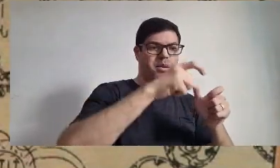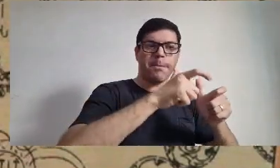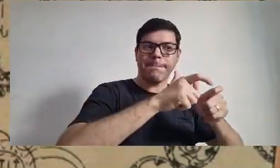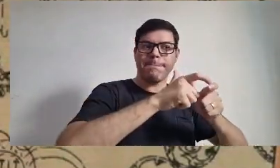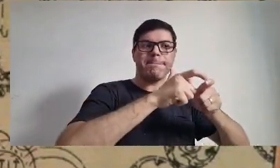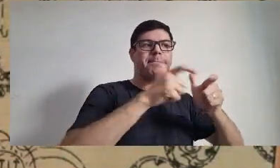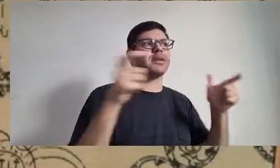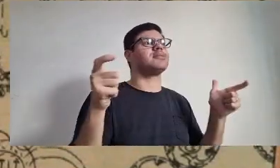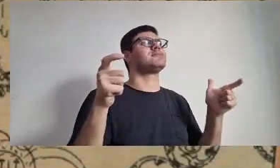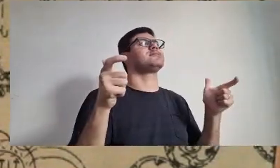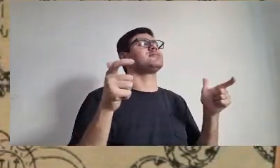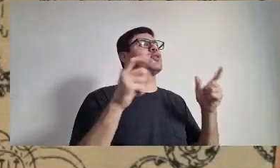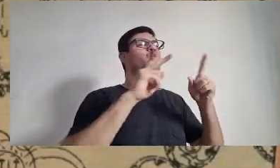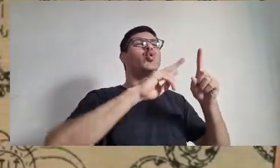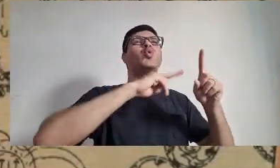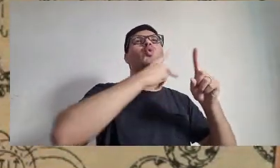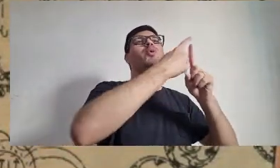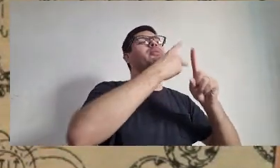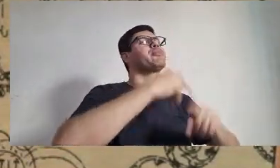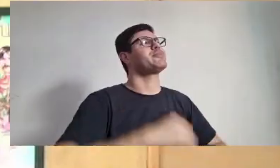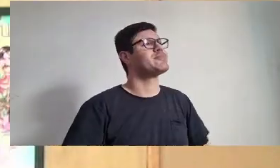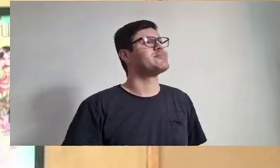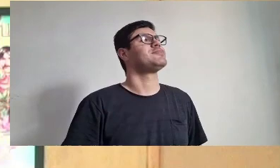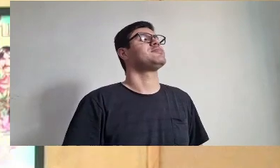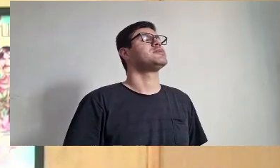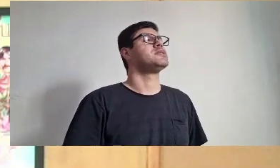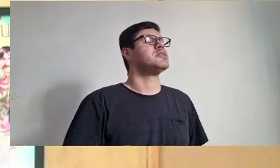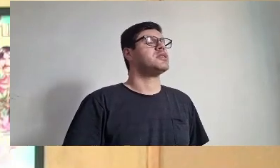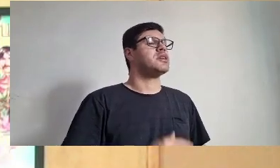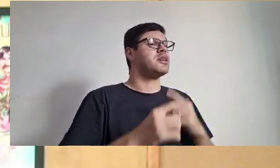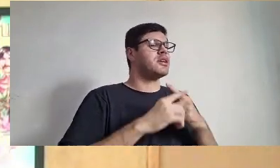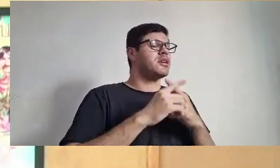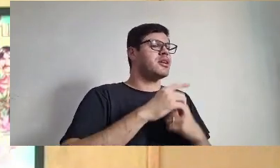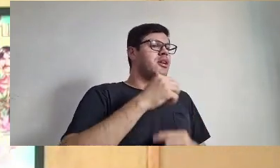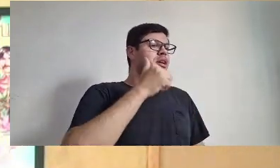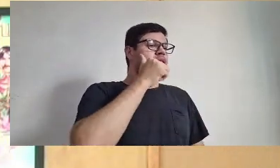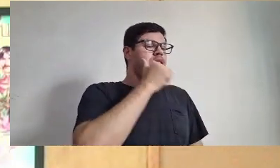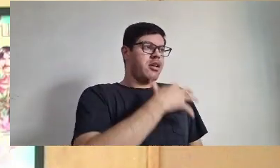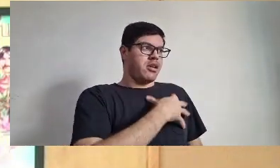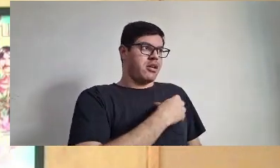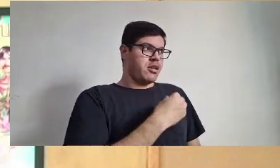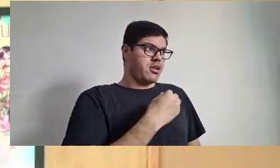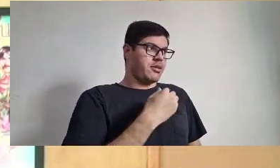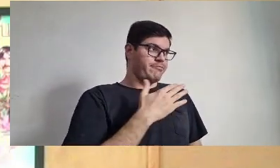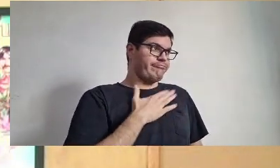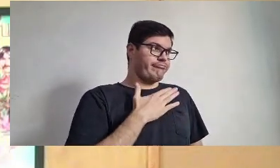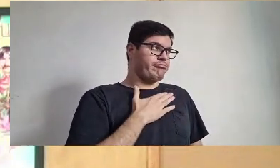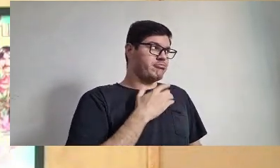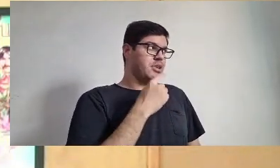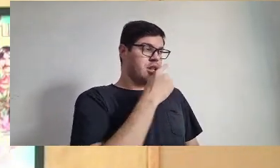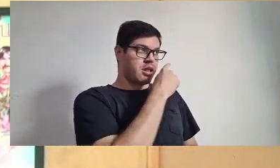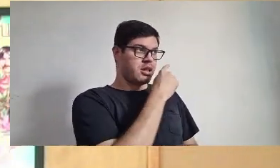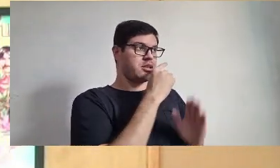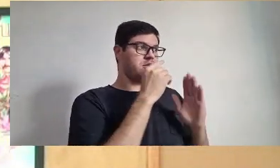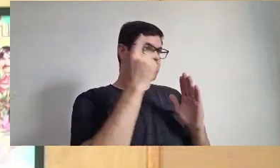porque eu vi ontem que a minha filha está em São Paulo, passou